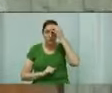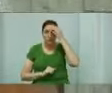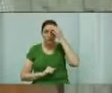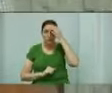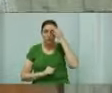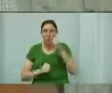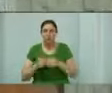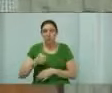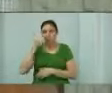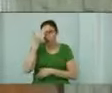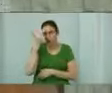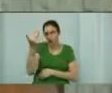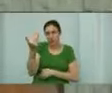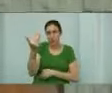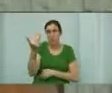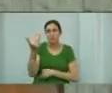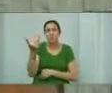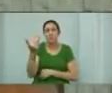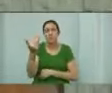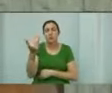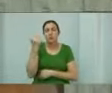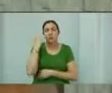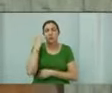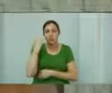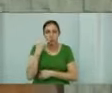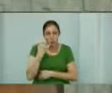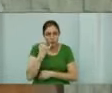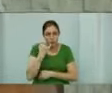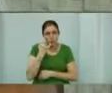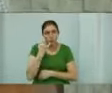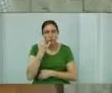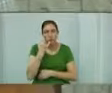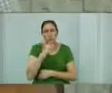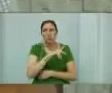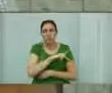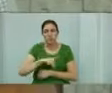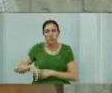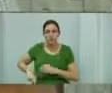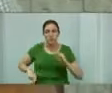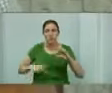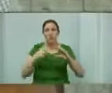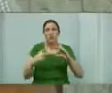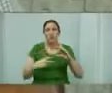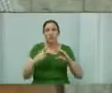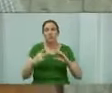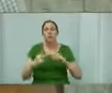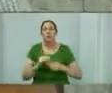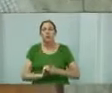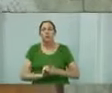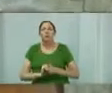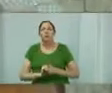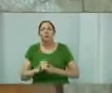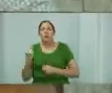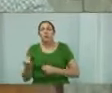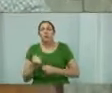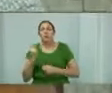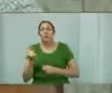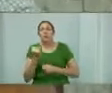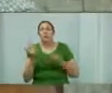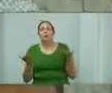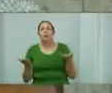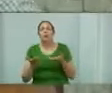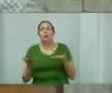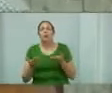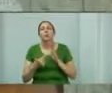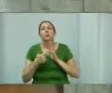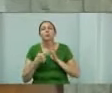Primeiro, agradecer, presidente Pezenato, e aqui eu falo, acho que é importante, num momento como esse, ressaltar a importância